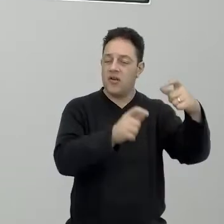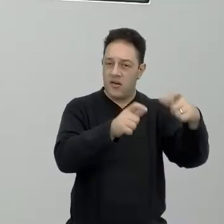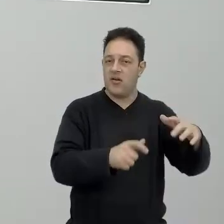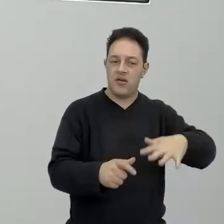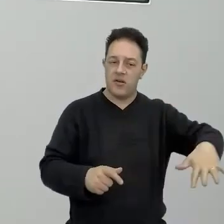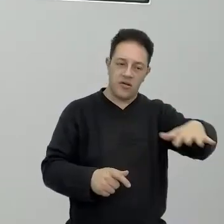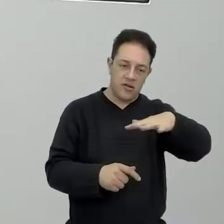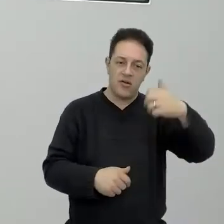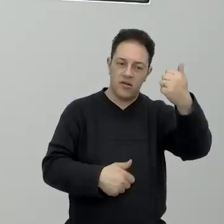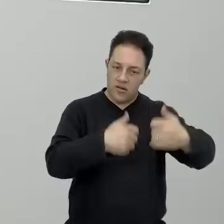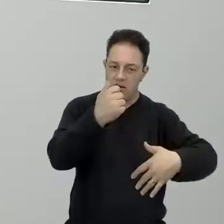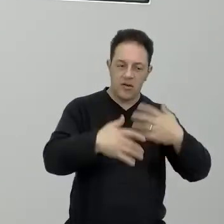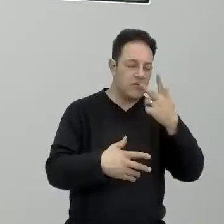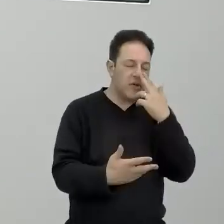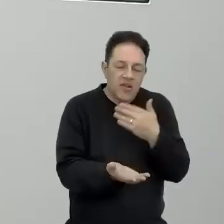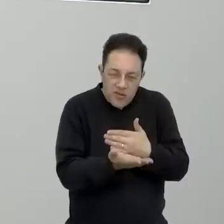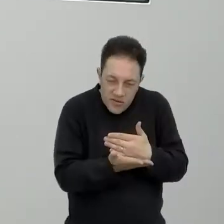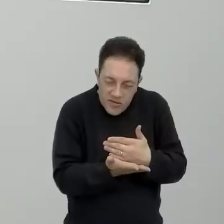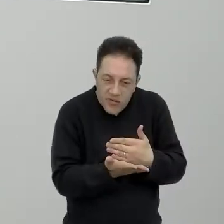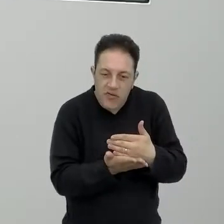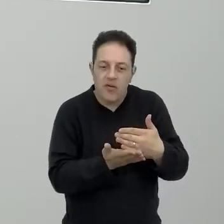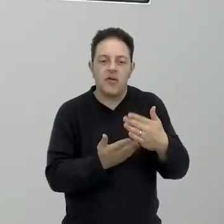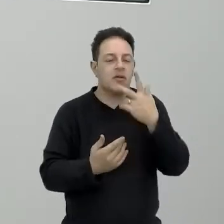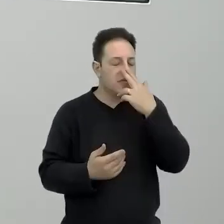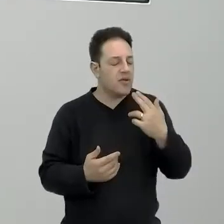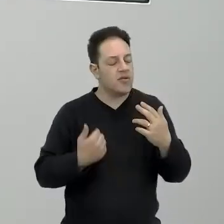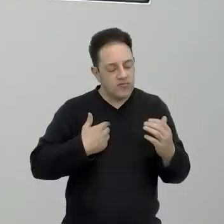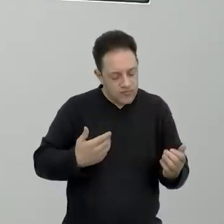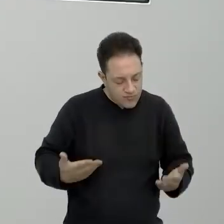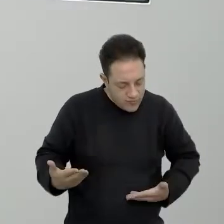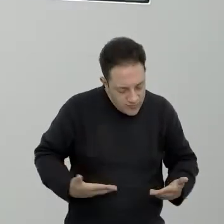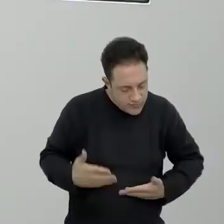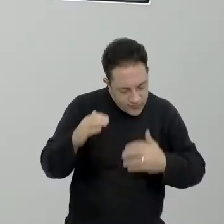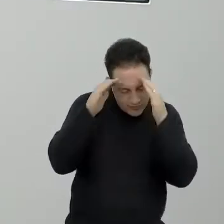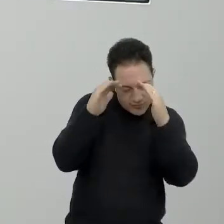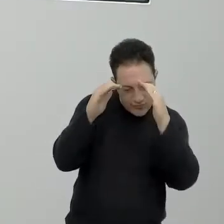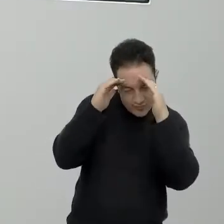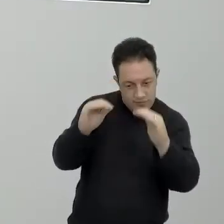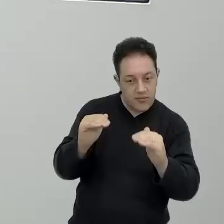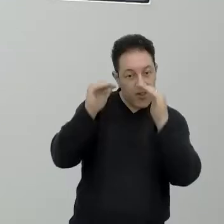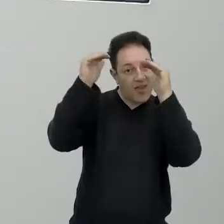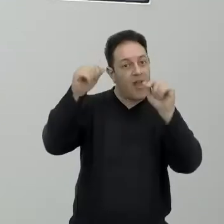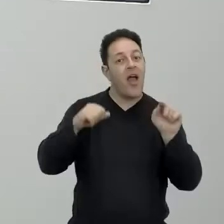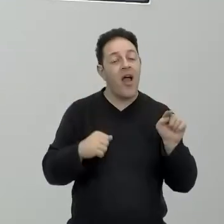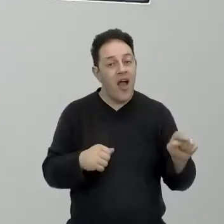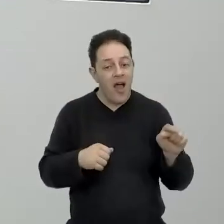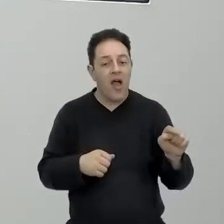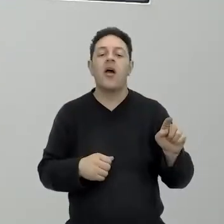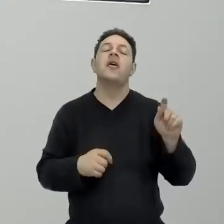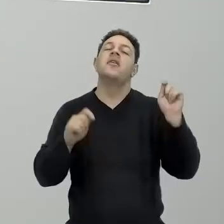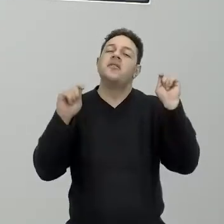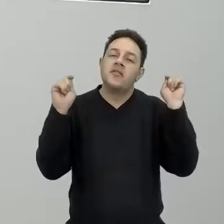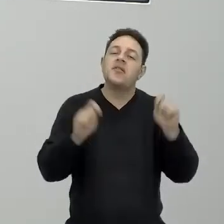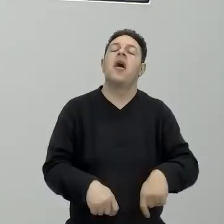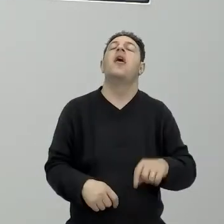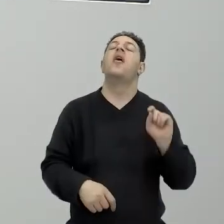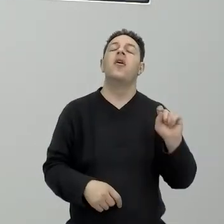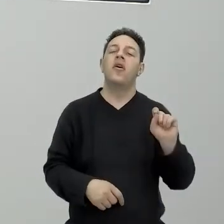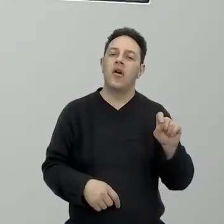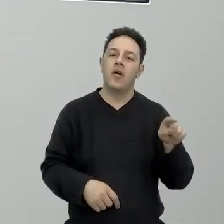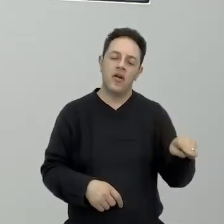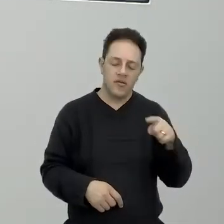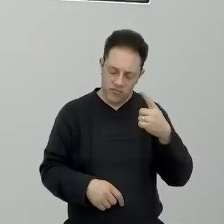no momento inicial subordinado ao senhor, é ele que tem a condição de